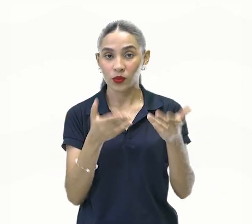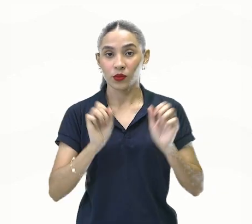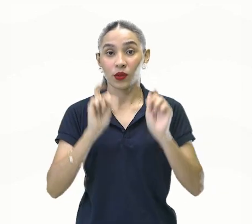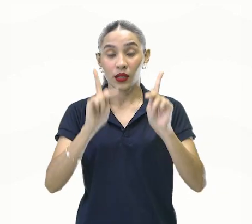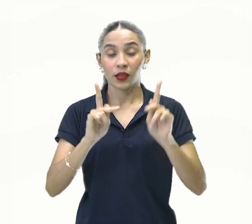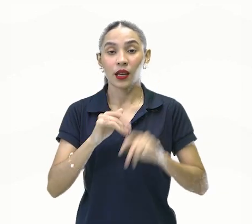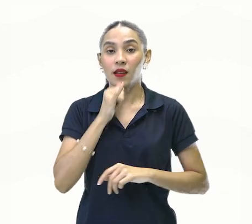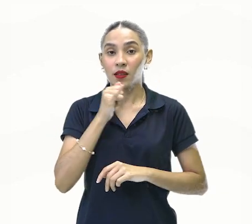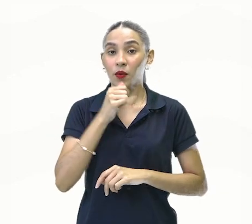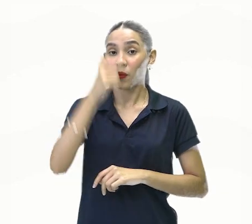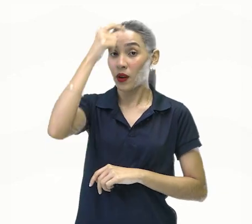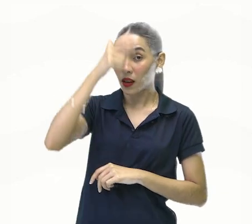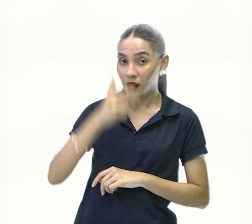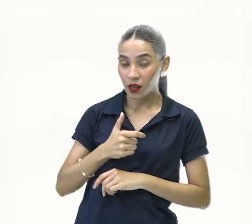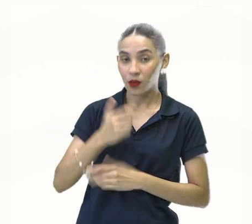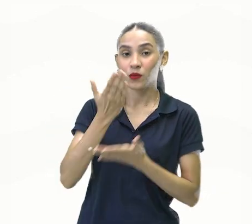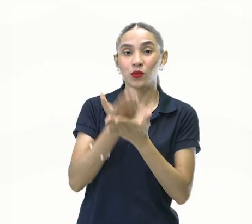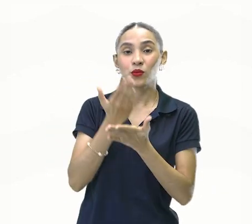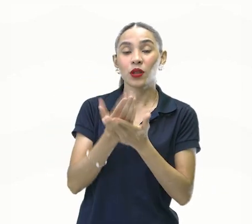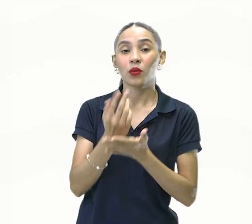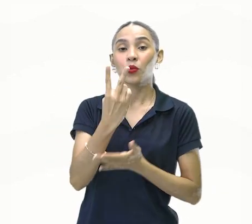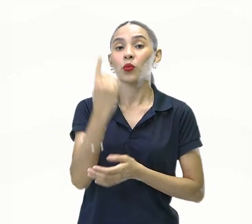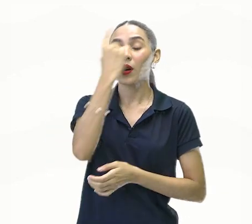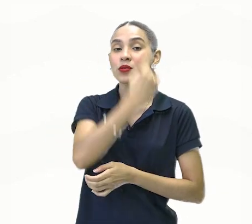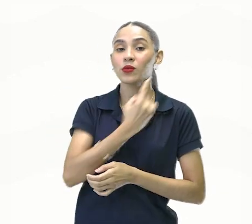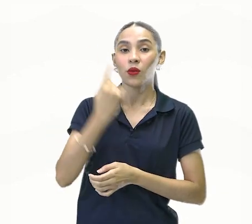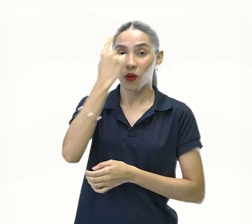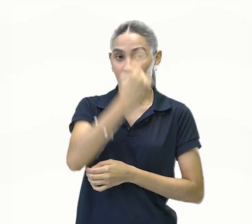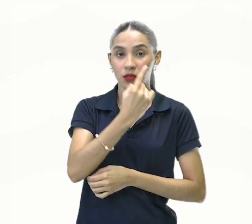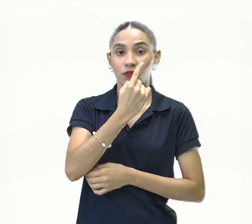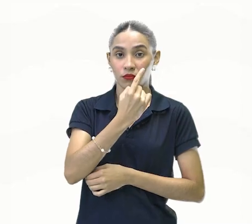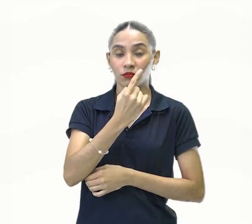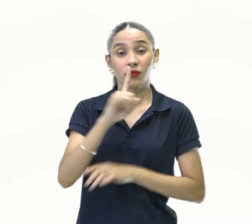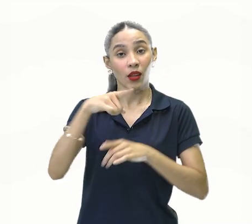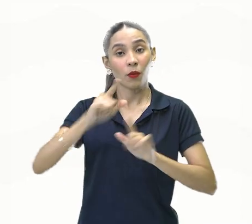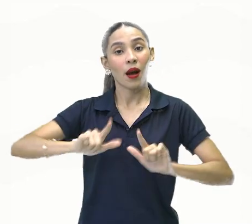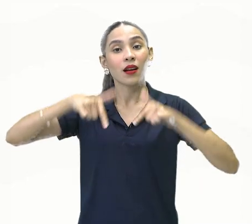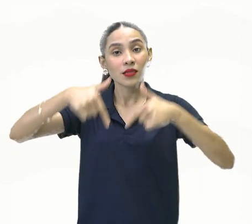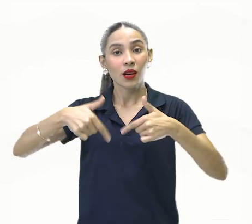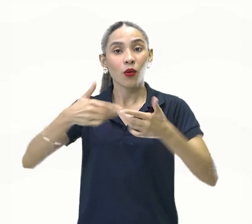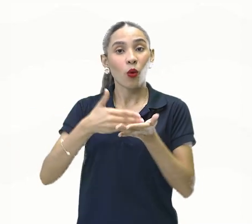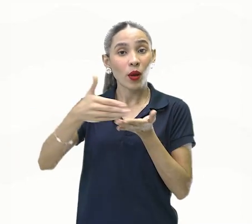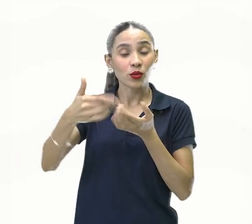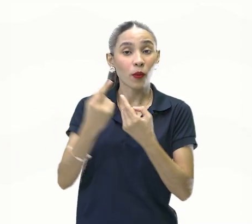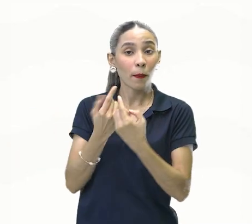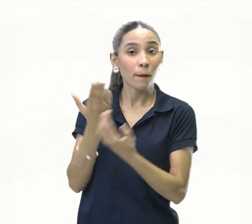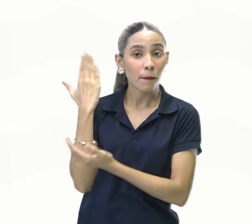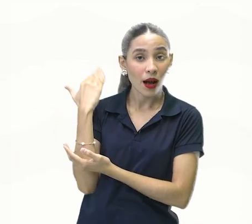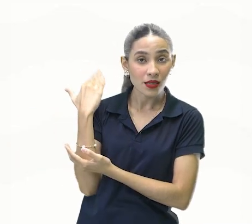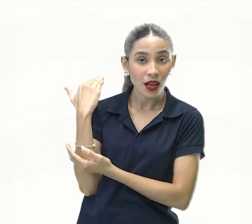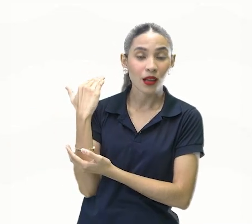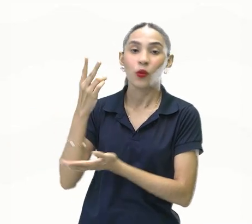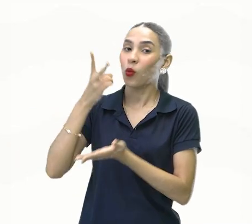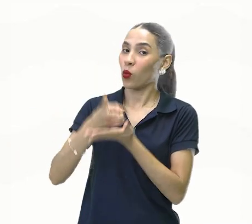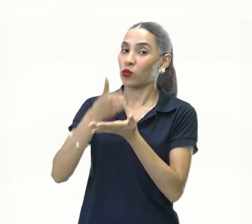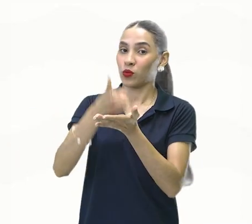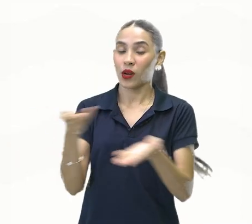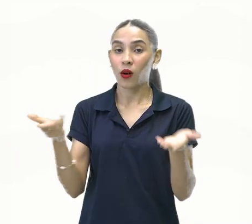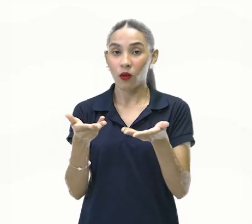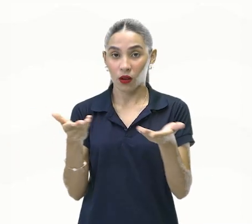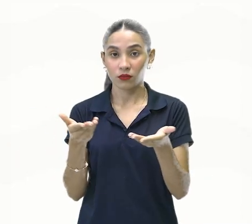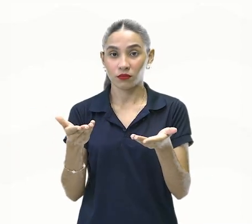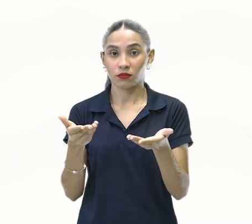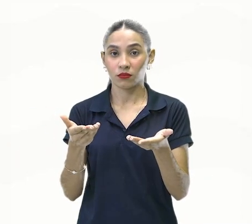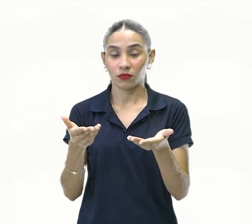eu estou estudando por 2 horas. É uma ação que começou lá atrás e continua agora,